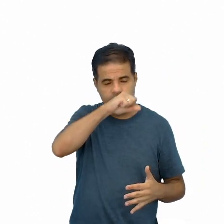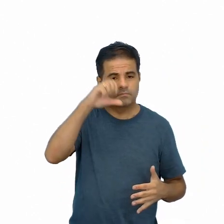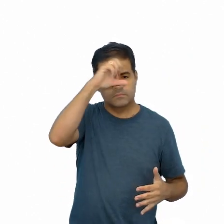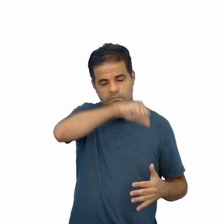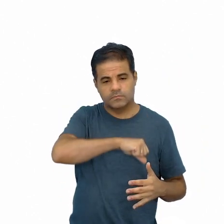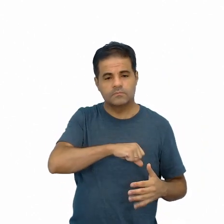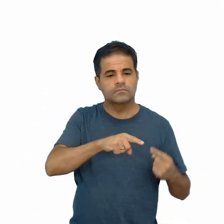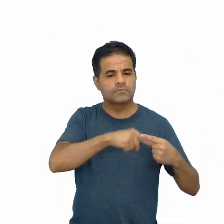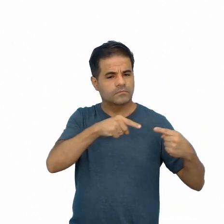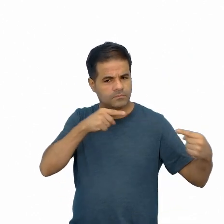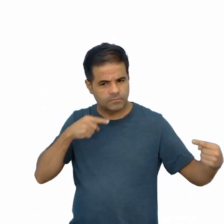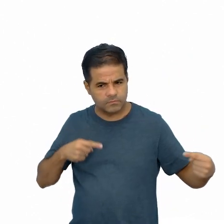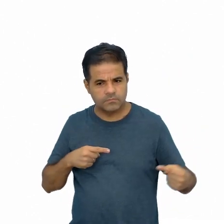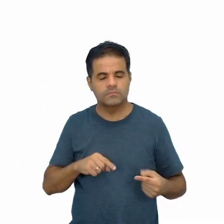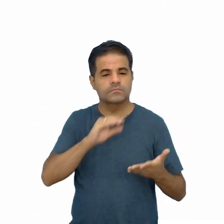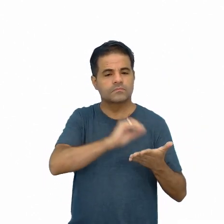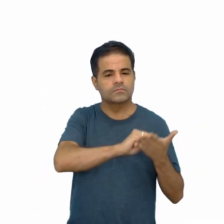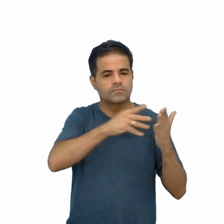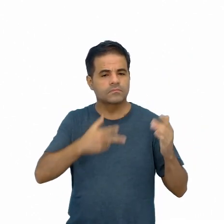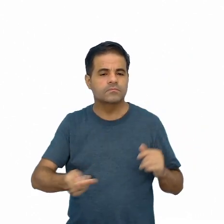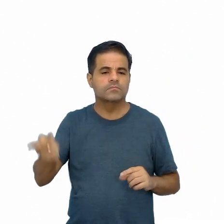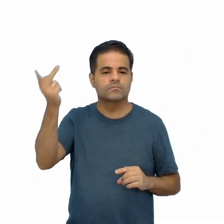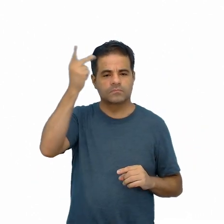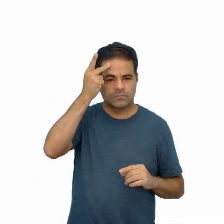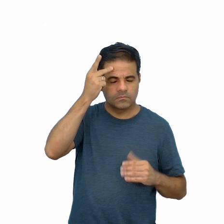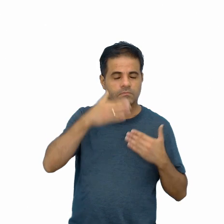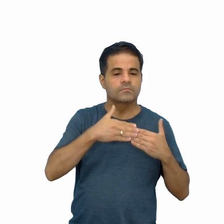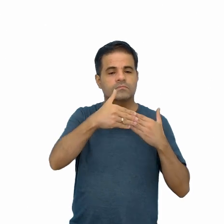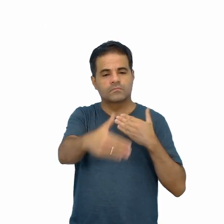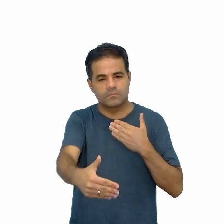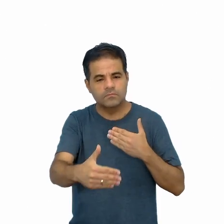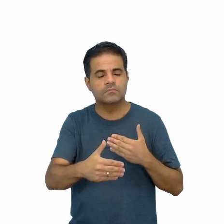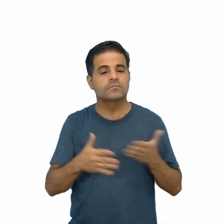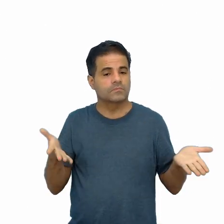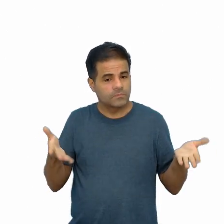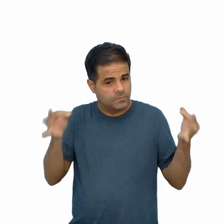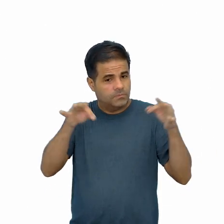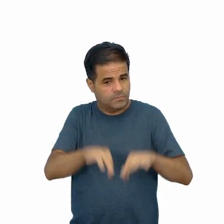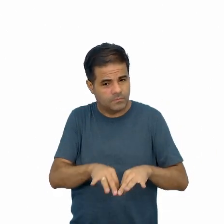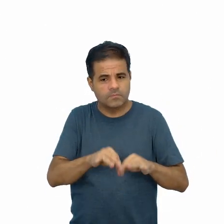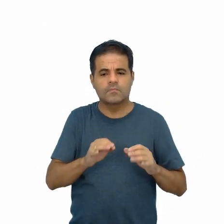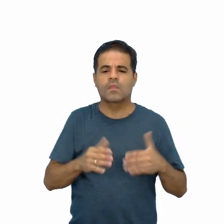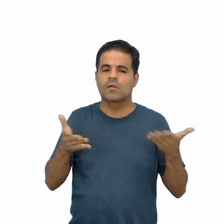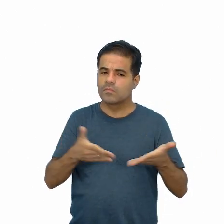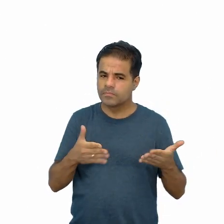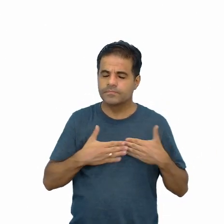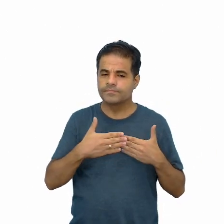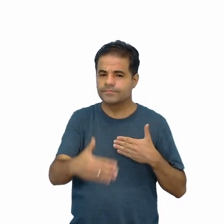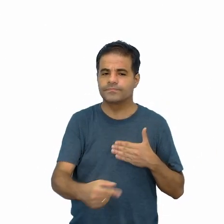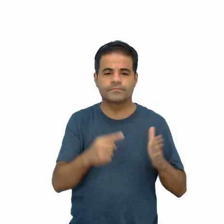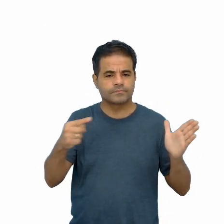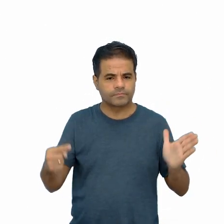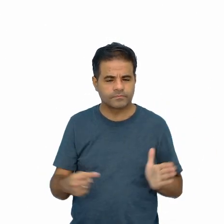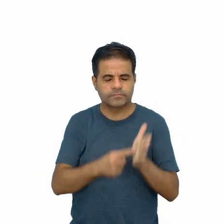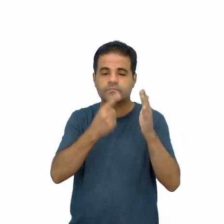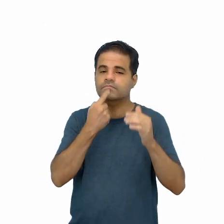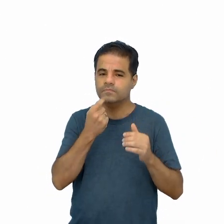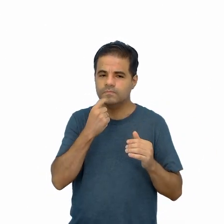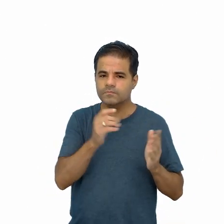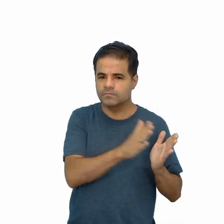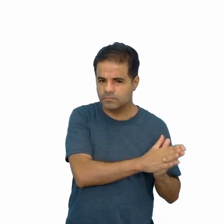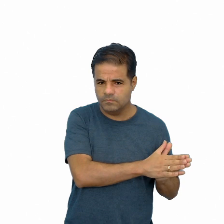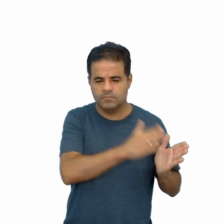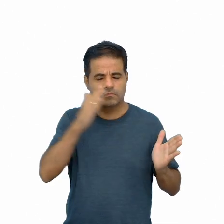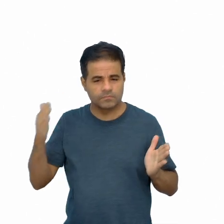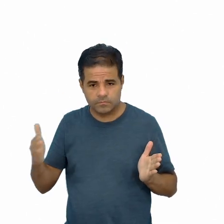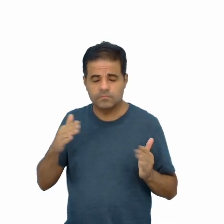em espiral no currículo paulista, que está finalizando hoje, né, onde está ali o ponto B vermelho, ela já passou, como eu já